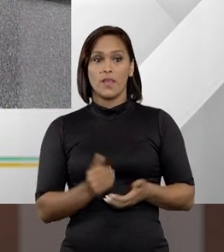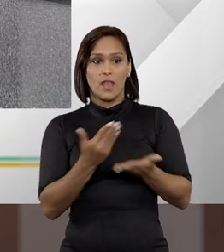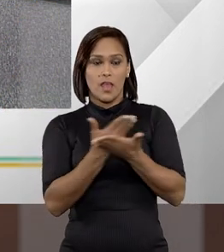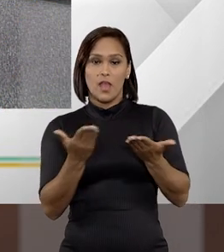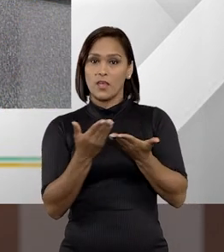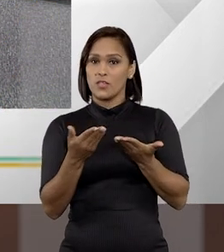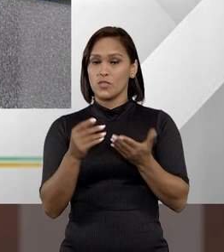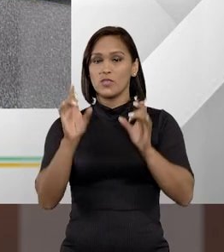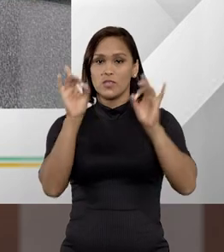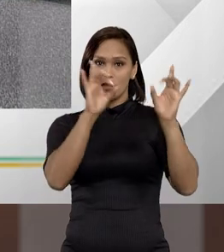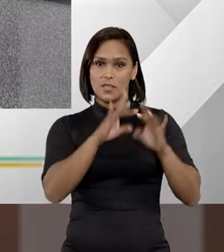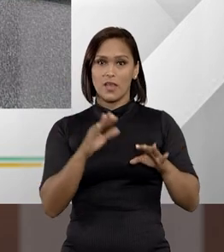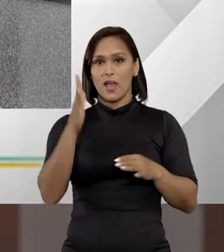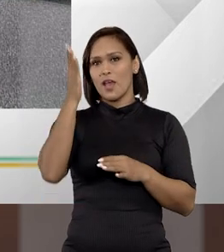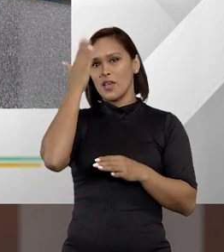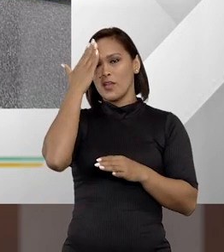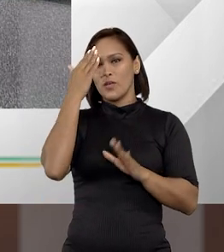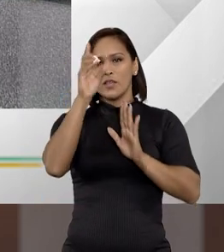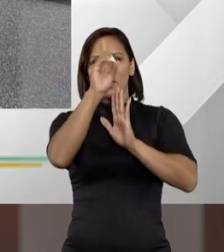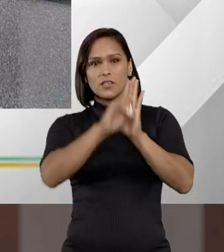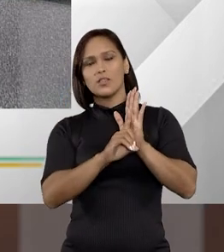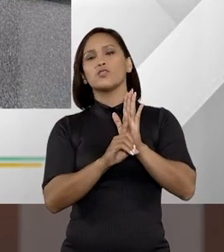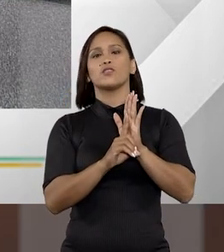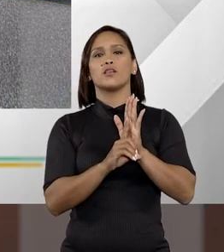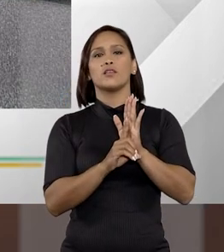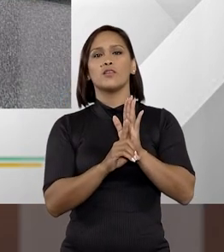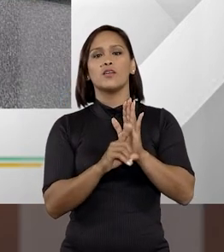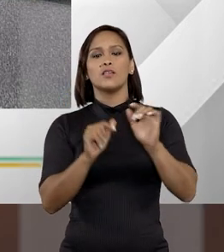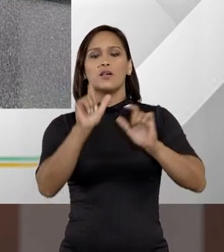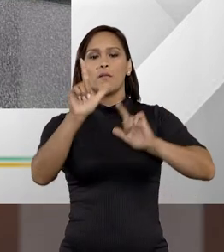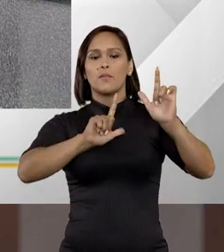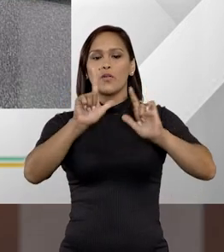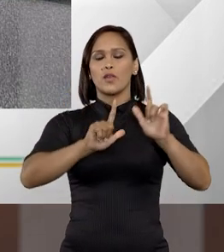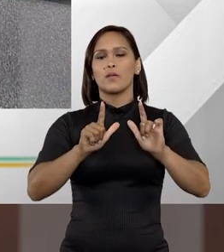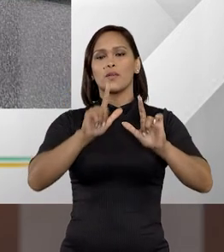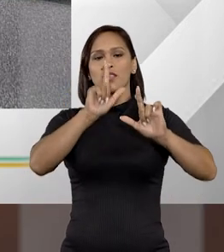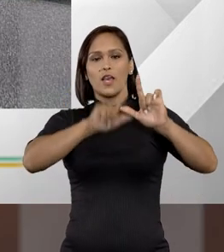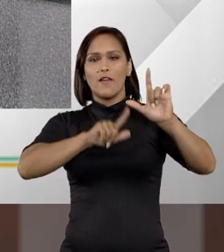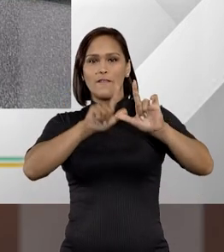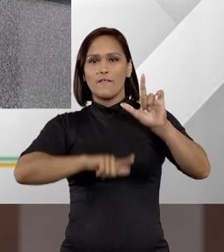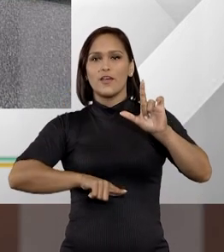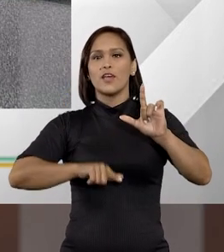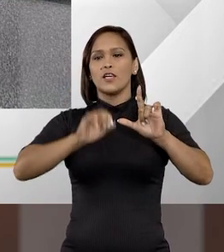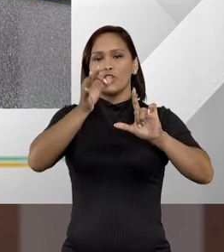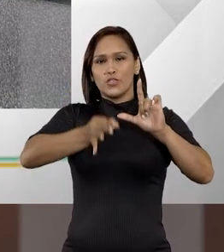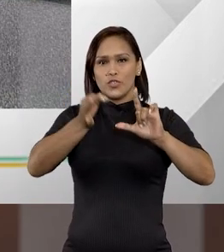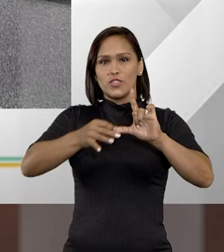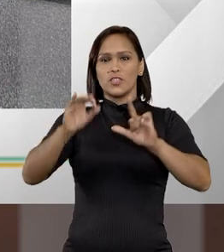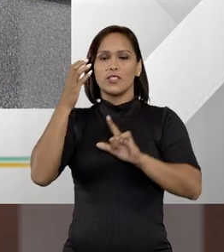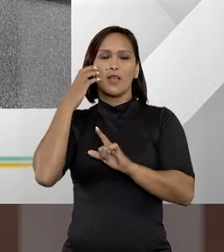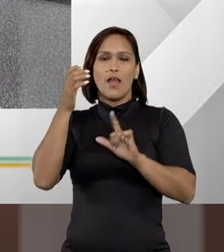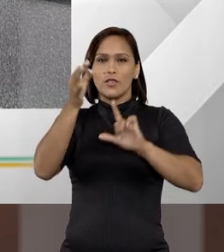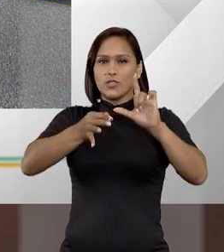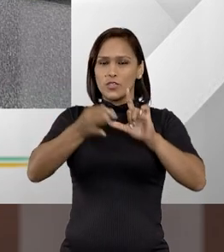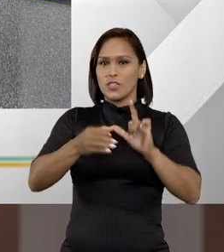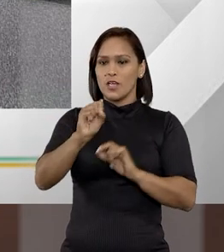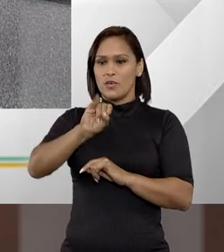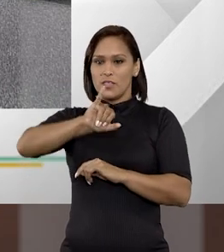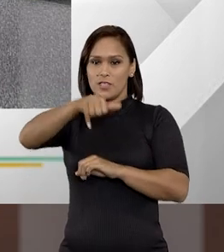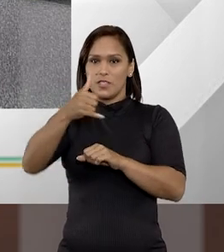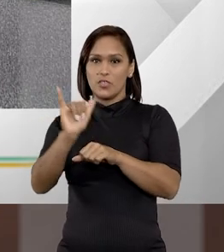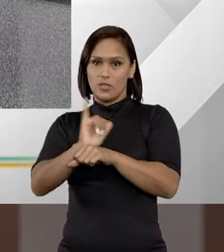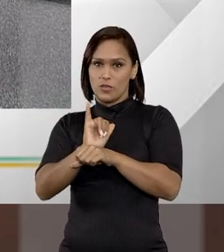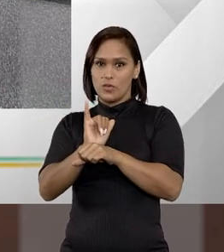É isso, pessoal, vale destacar que o Entender Direito está na programação da TV Justiça, da Rádio Justiça e no canal do